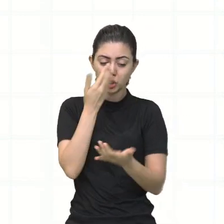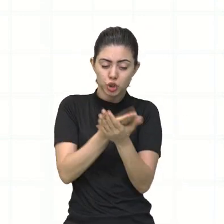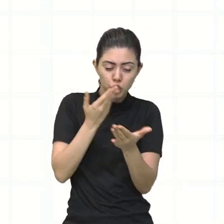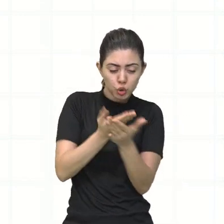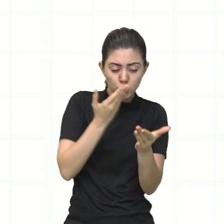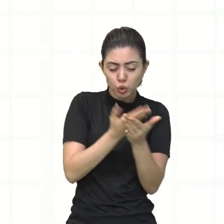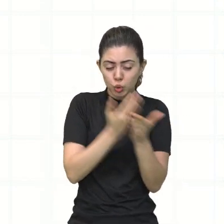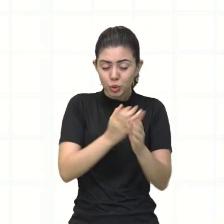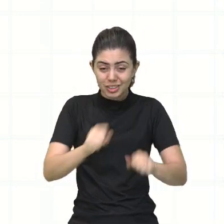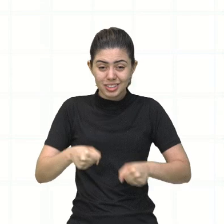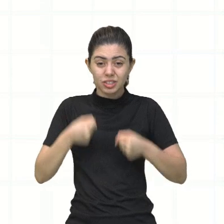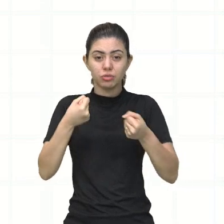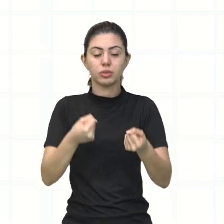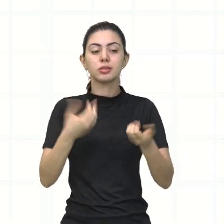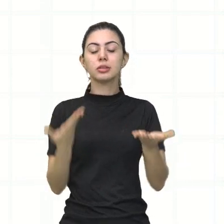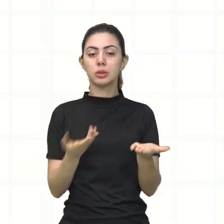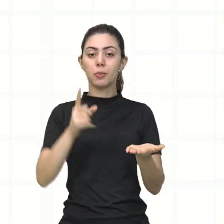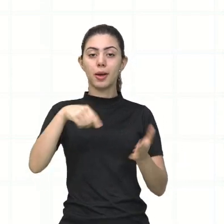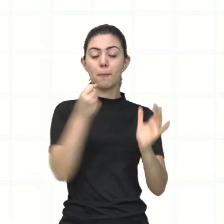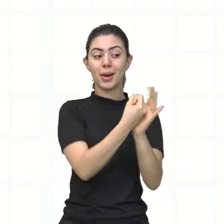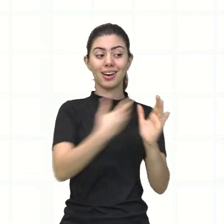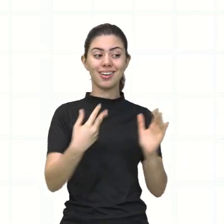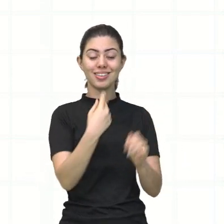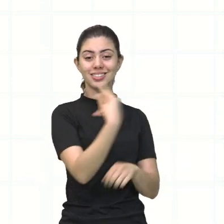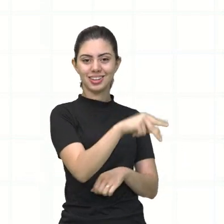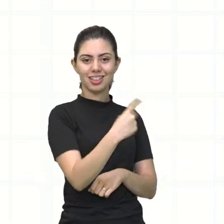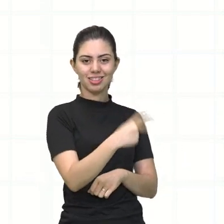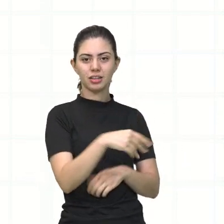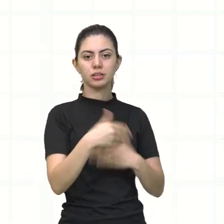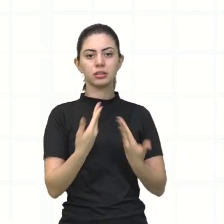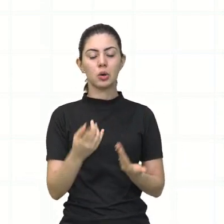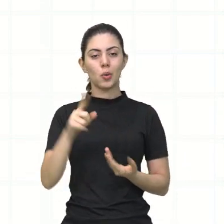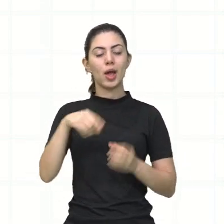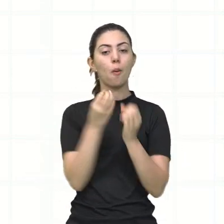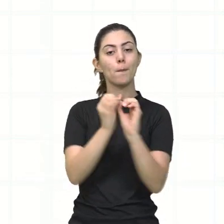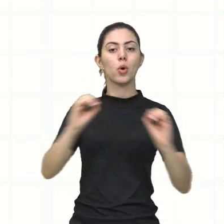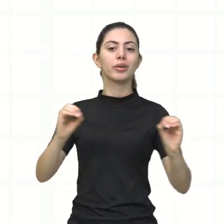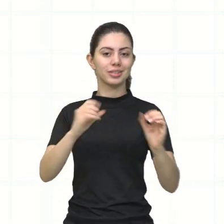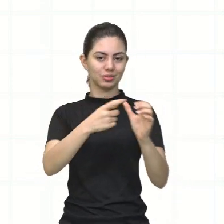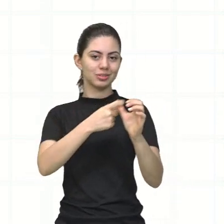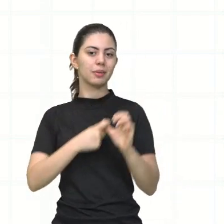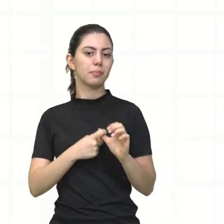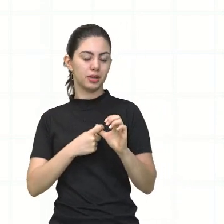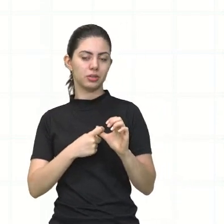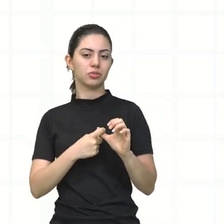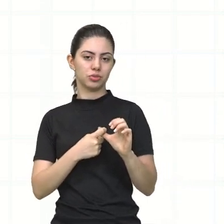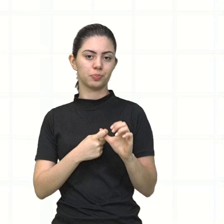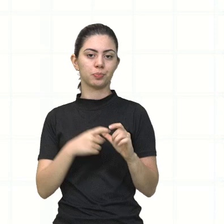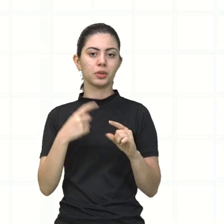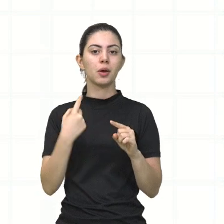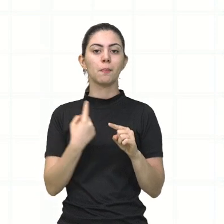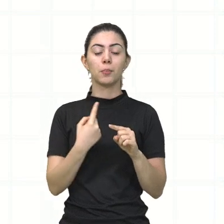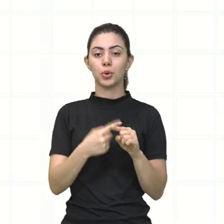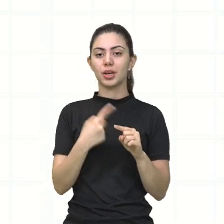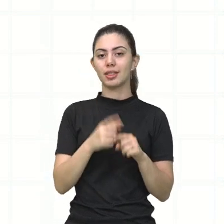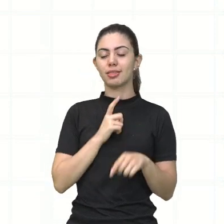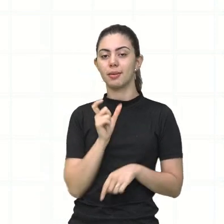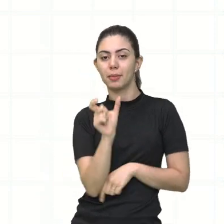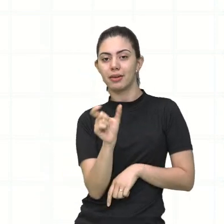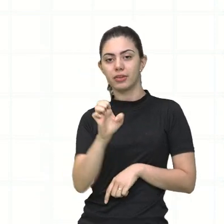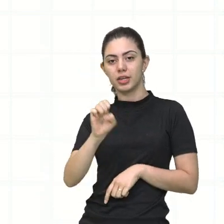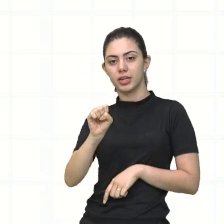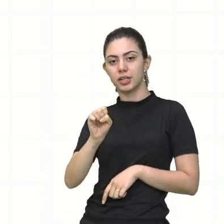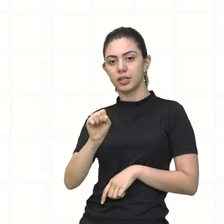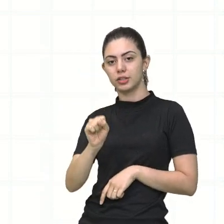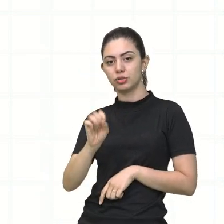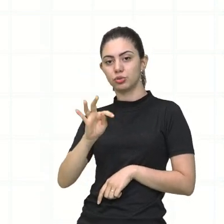aqui. É subordinada porque, primeiro, é uma oração com o verbo estudar. Eu tenho o